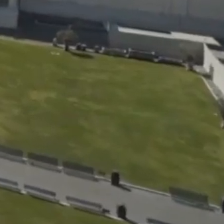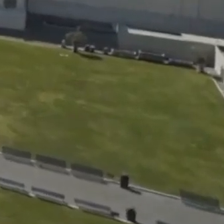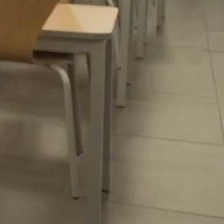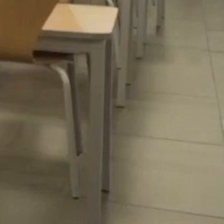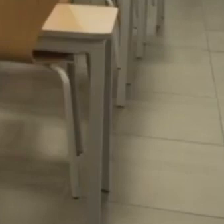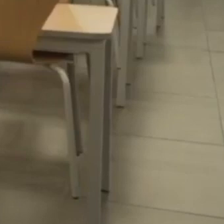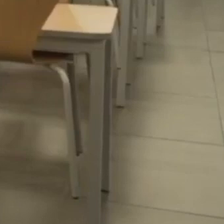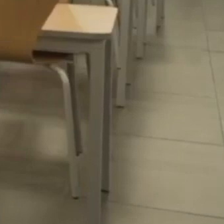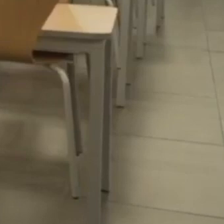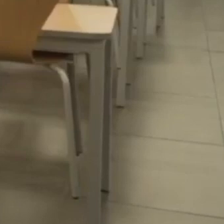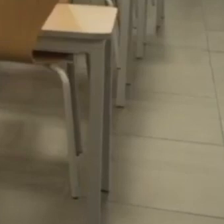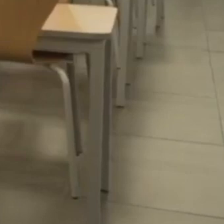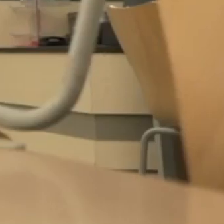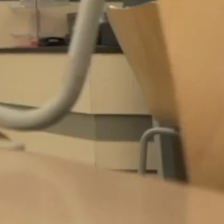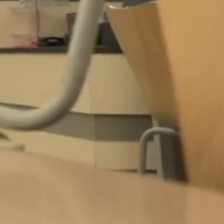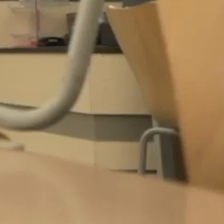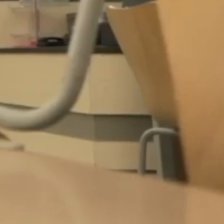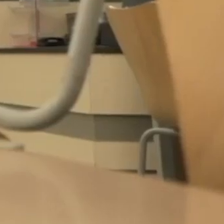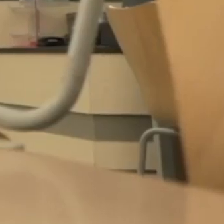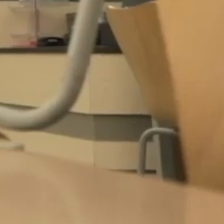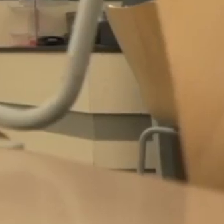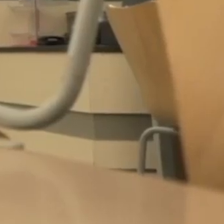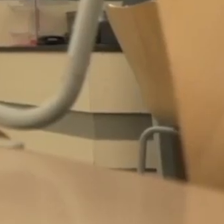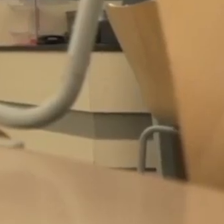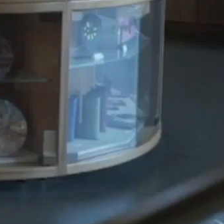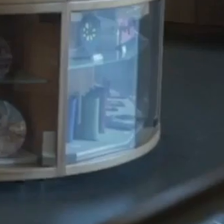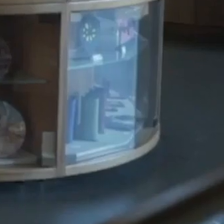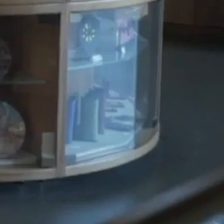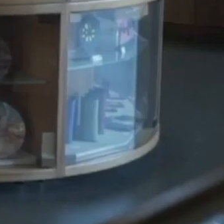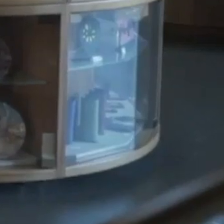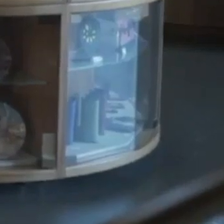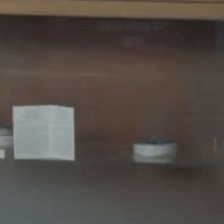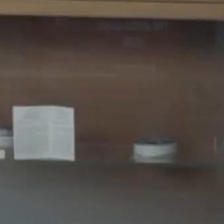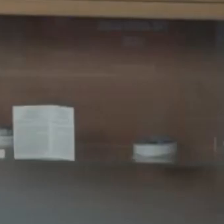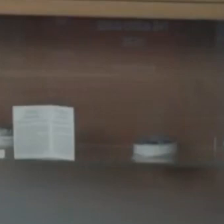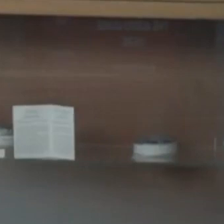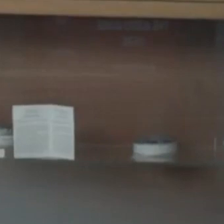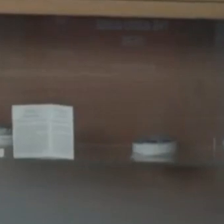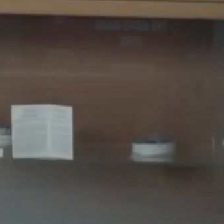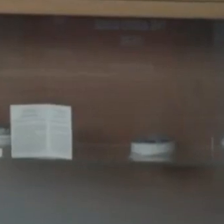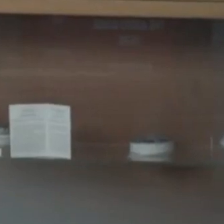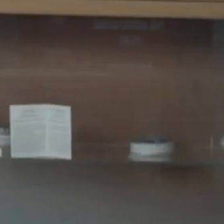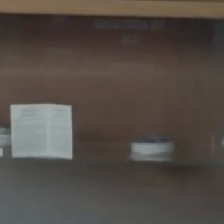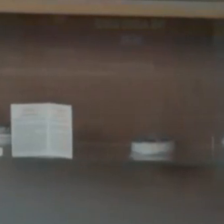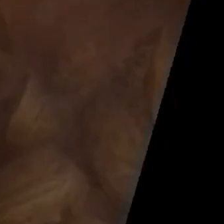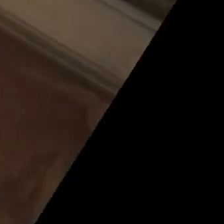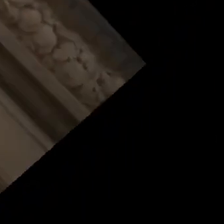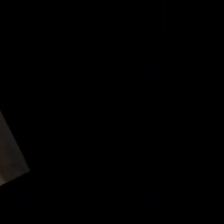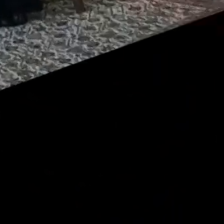também as vilas pontifícias de Castel Gandolfo, nos arredores de Roma, reabrem a 6 de junho.